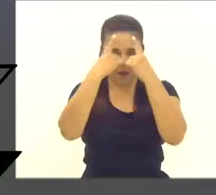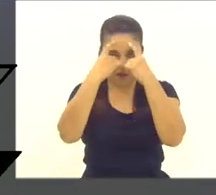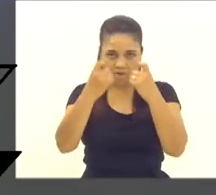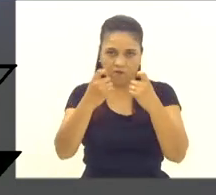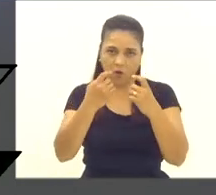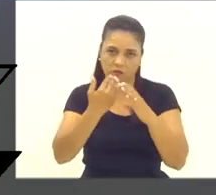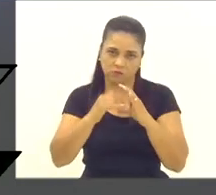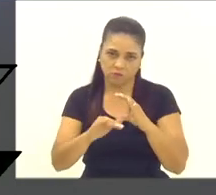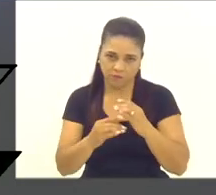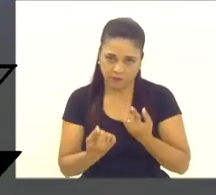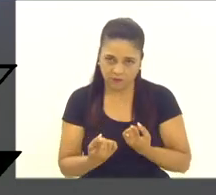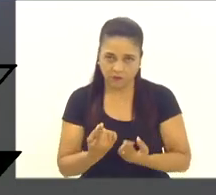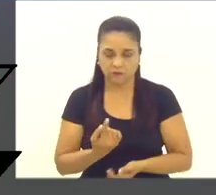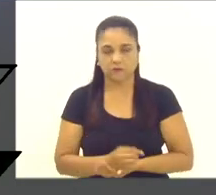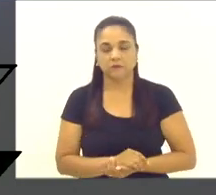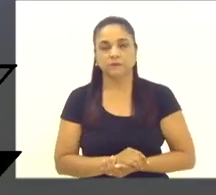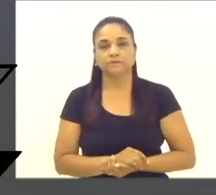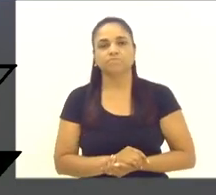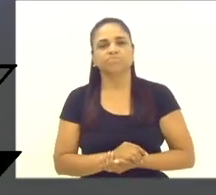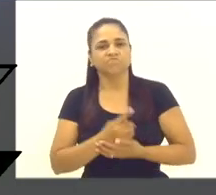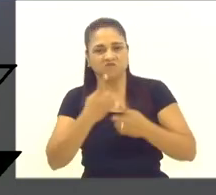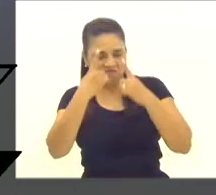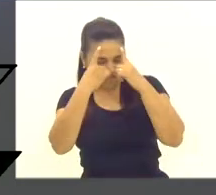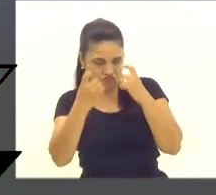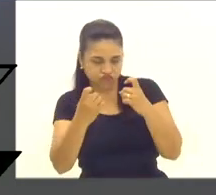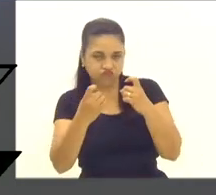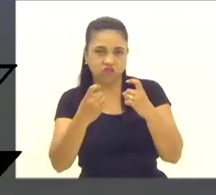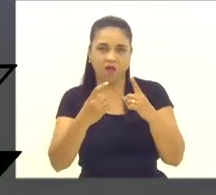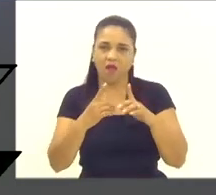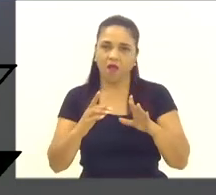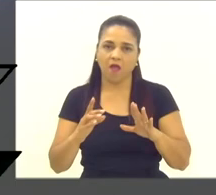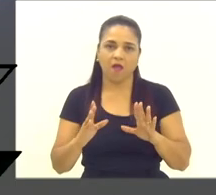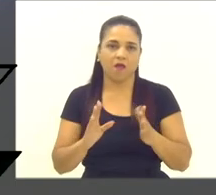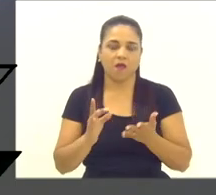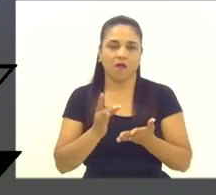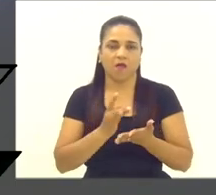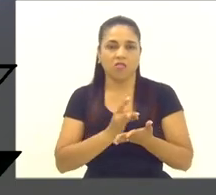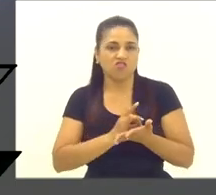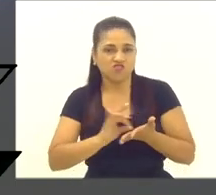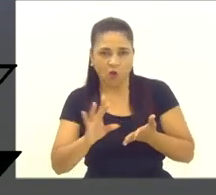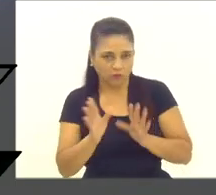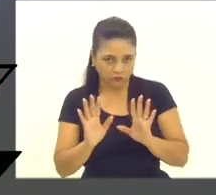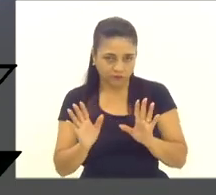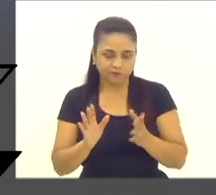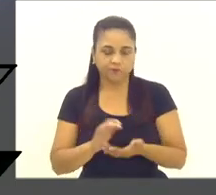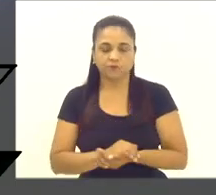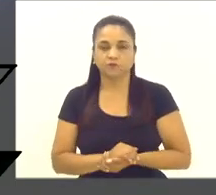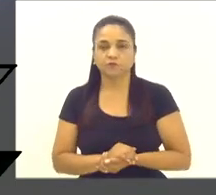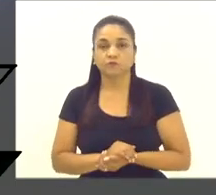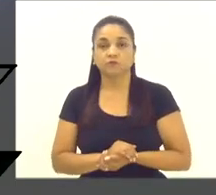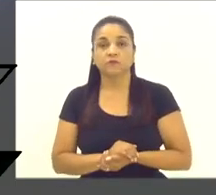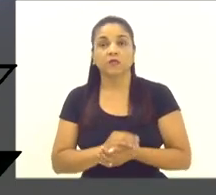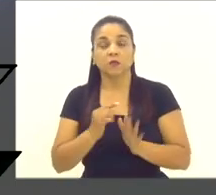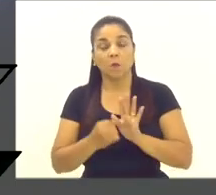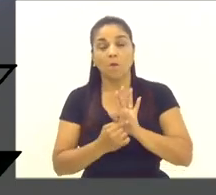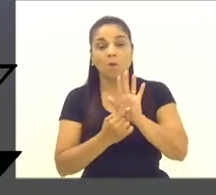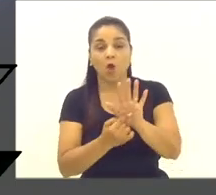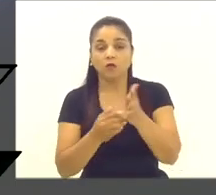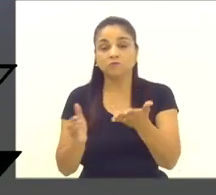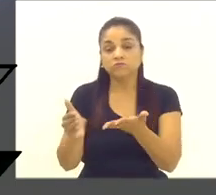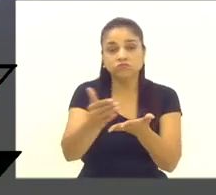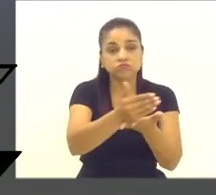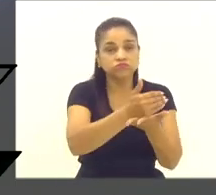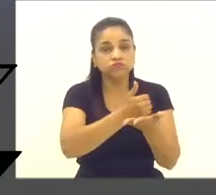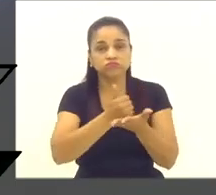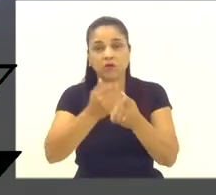um violenta agressiva né de alguma maneira e eu acho que o mapa mostra que a questão da